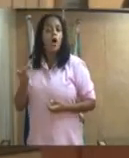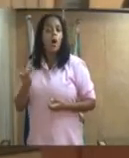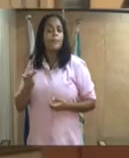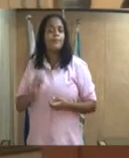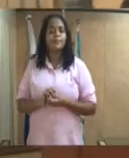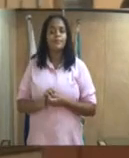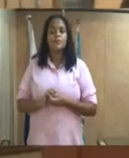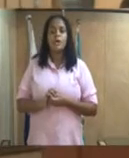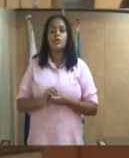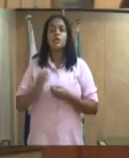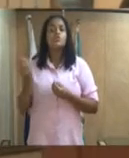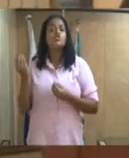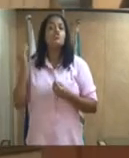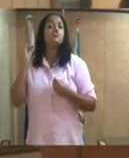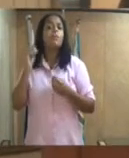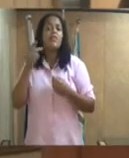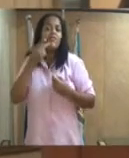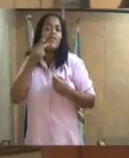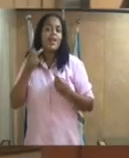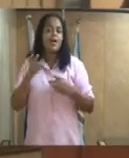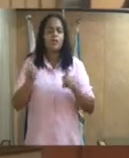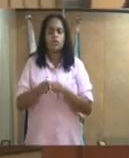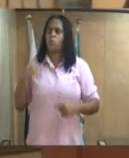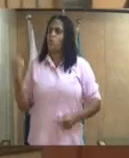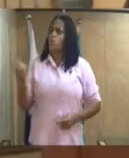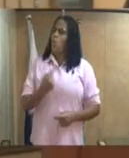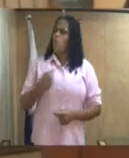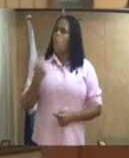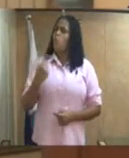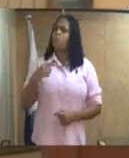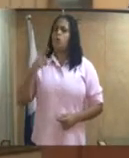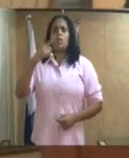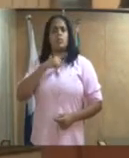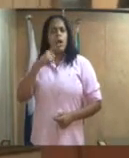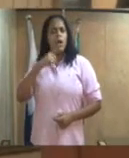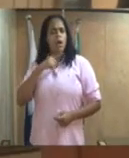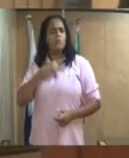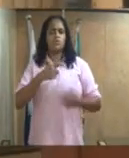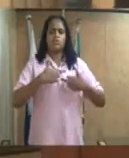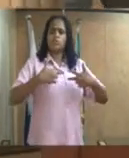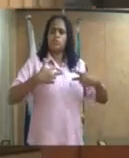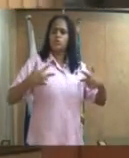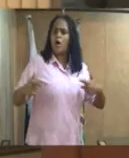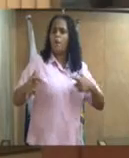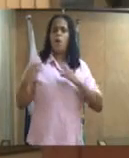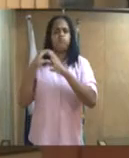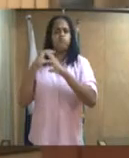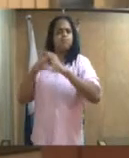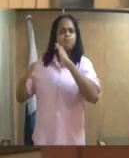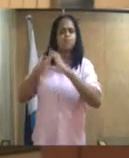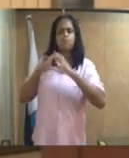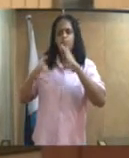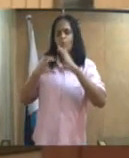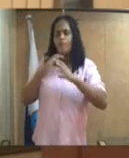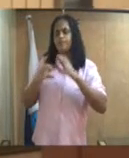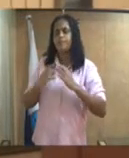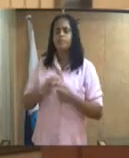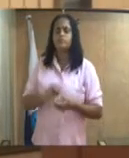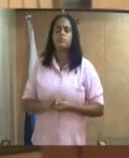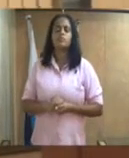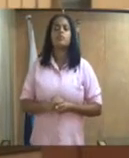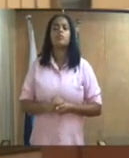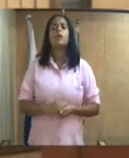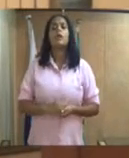acrescentar, nós hoje temos um mecanismo de publicidade e comunicação que